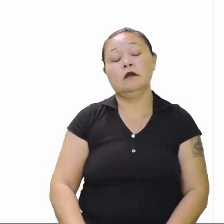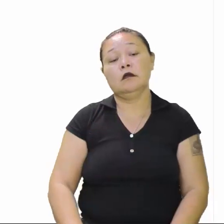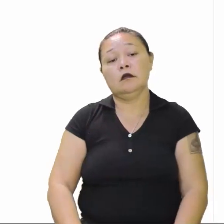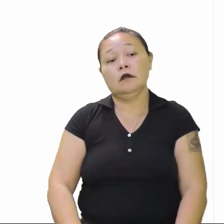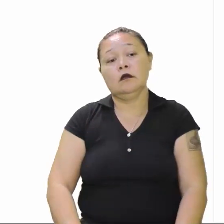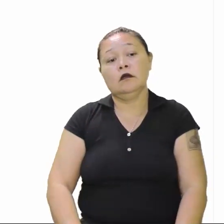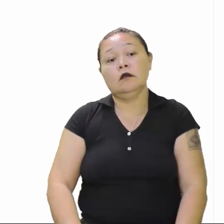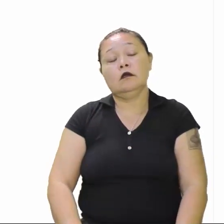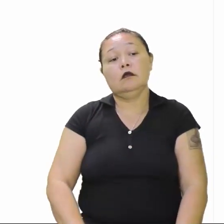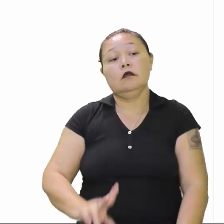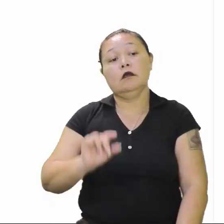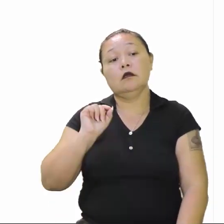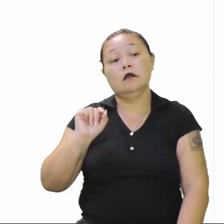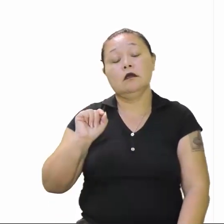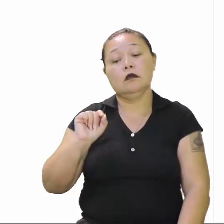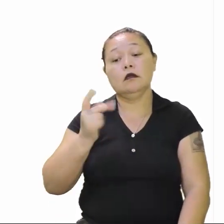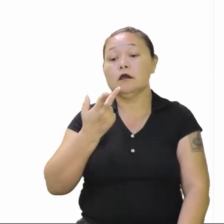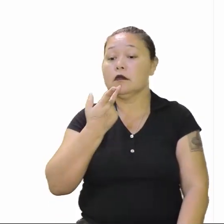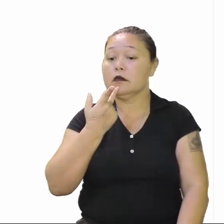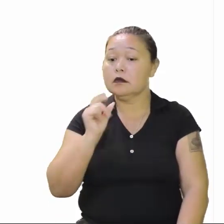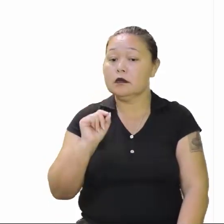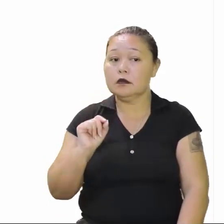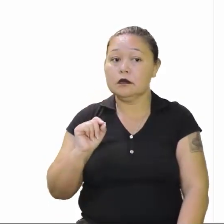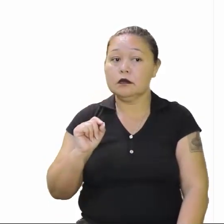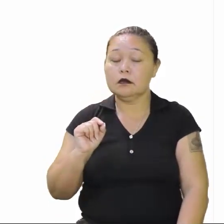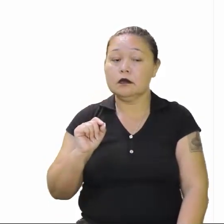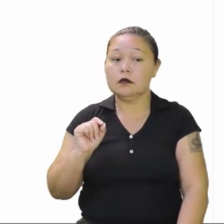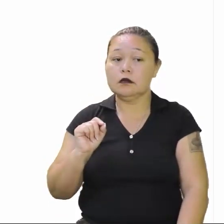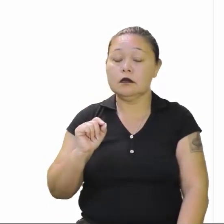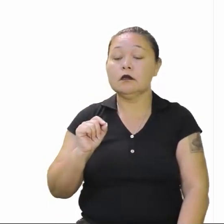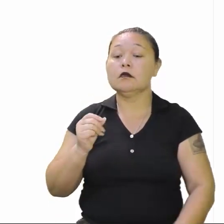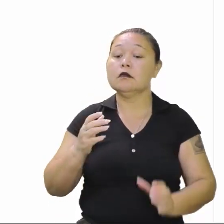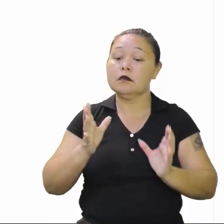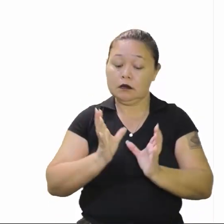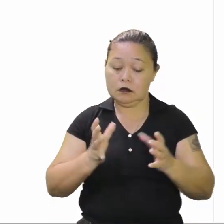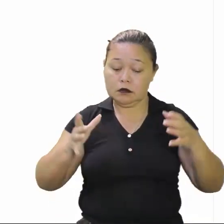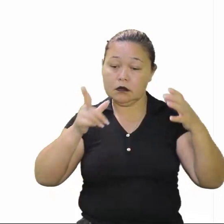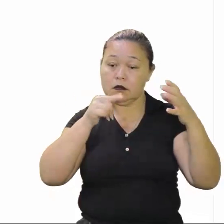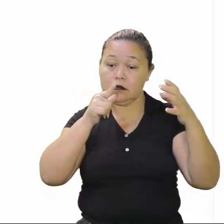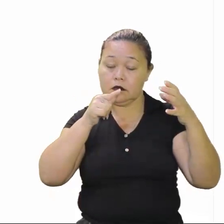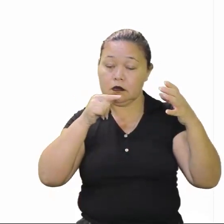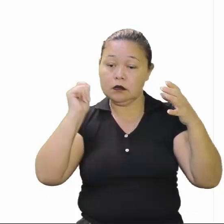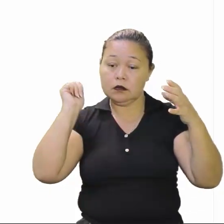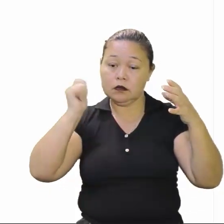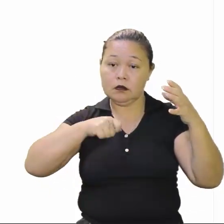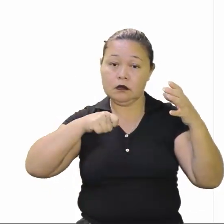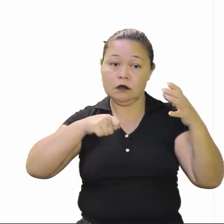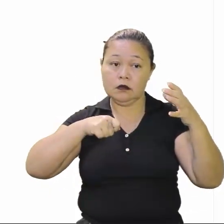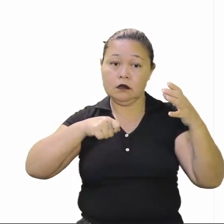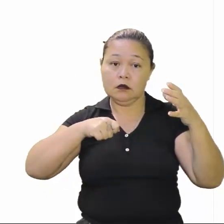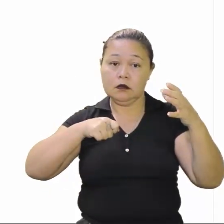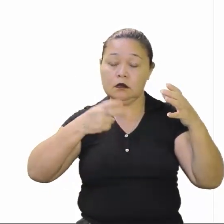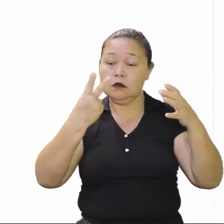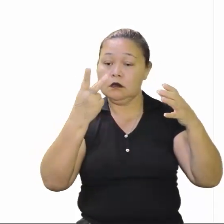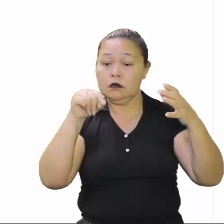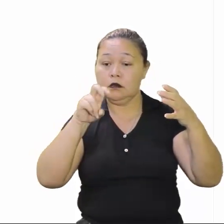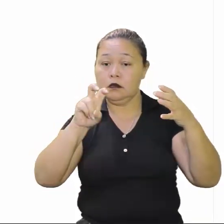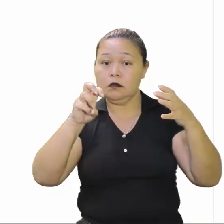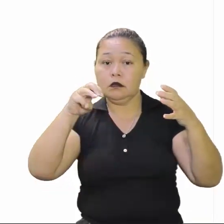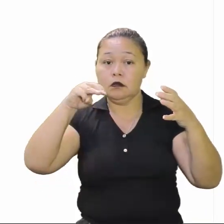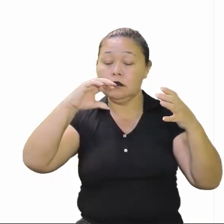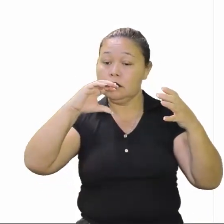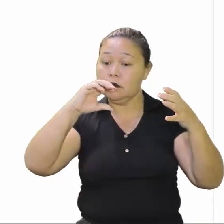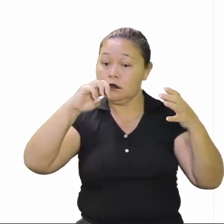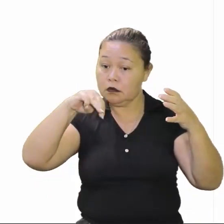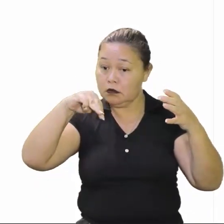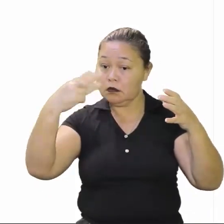o que nós temos é que a caixa d'água tem capacidade para 2,5 metros